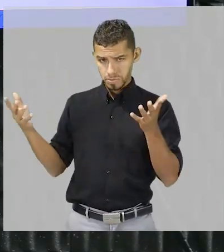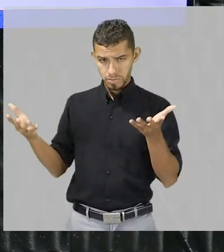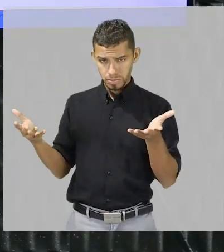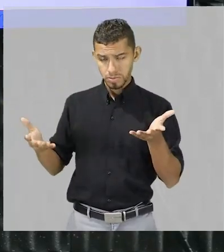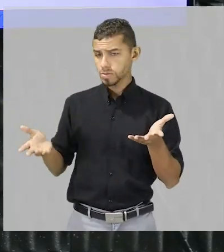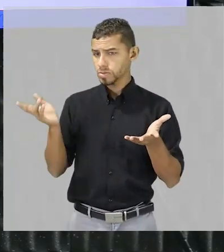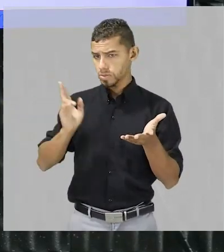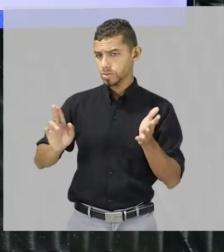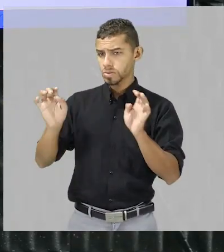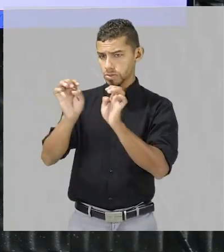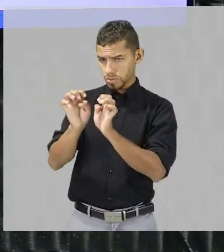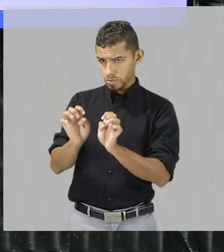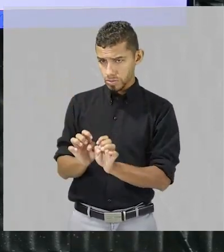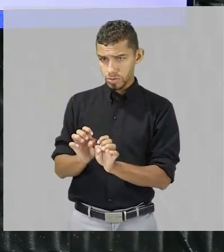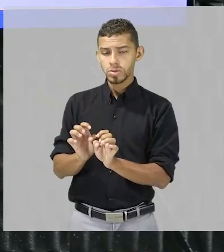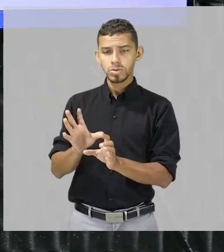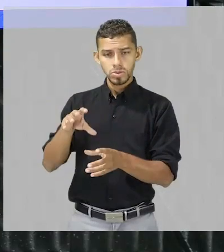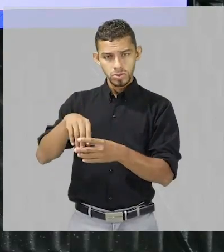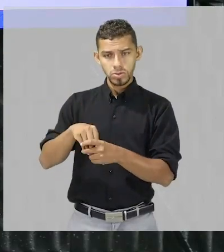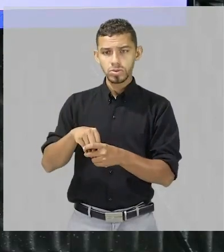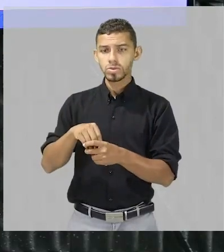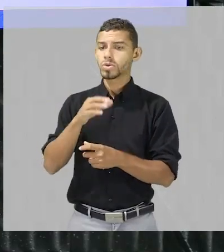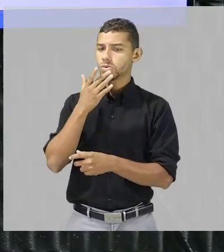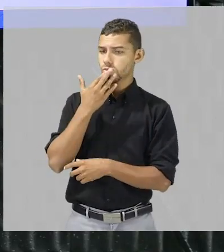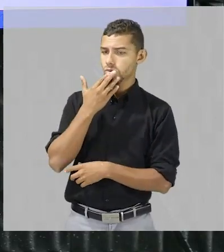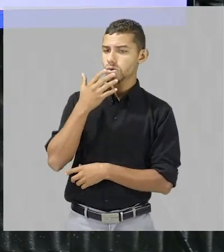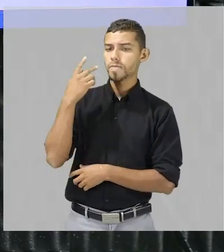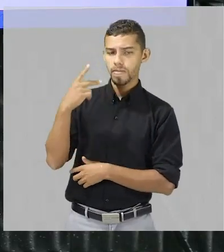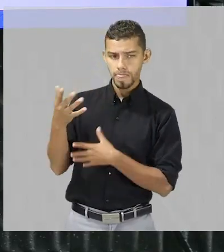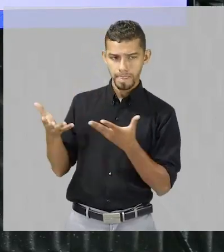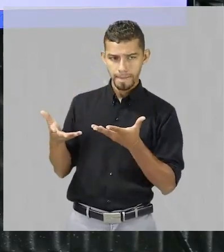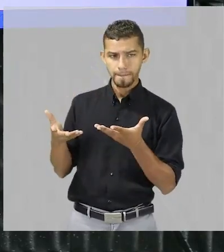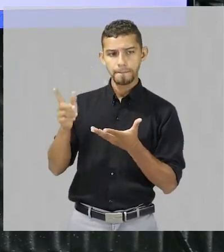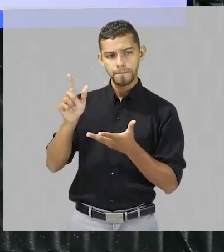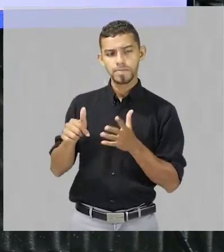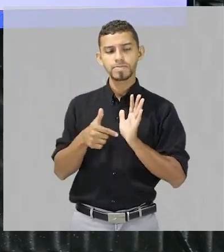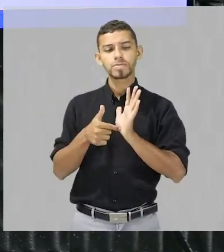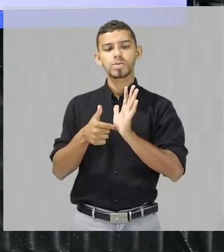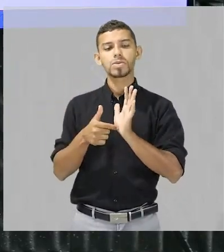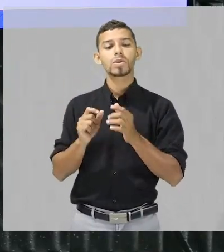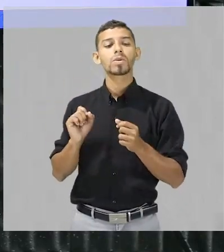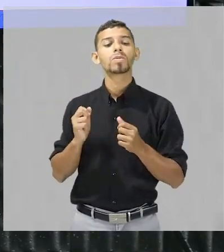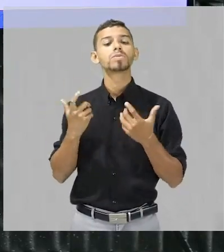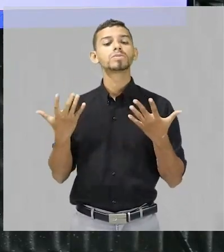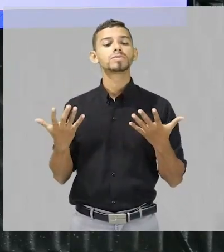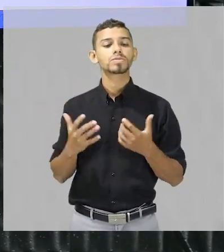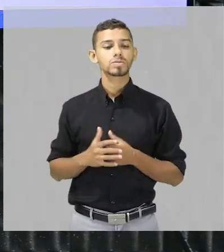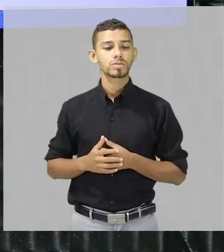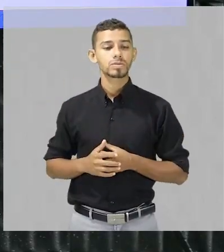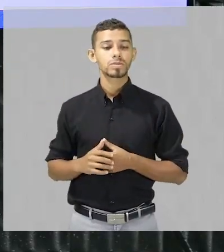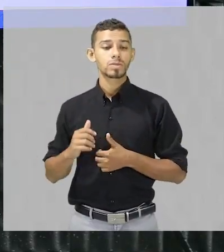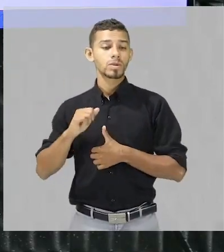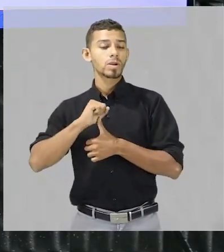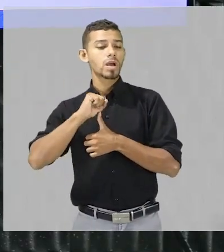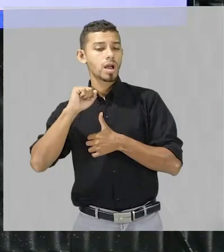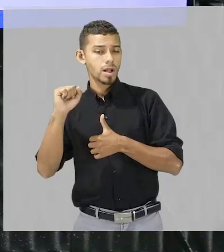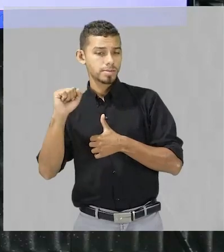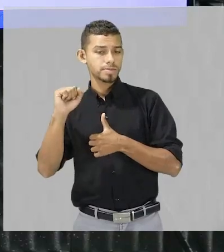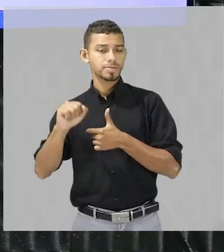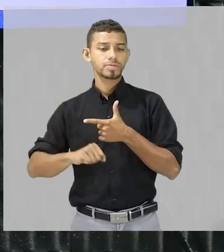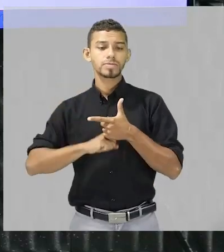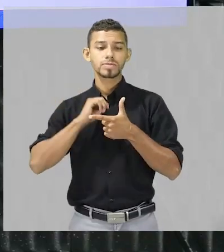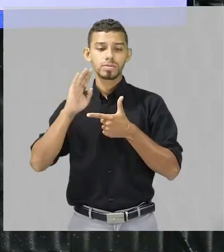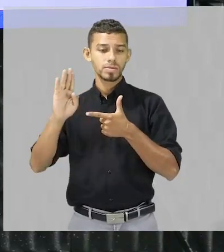às estruturas que confere cor a esses compostos é a presença de cadeia conjugada,